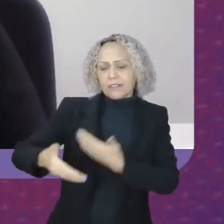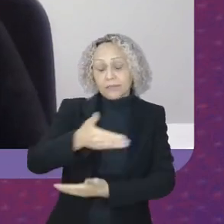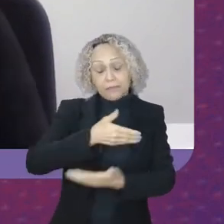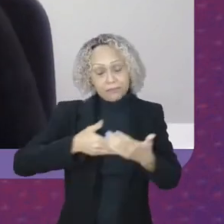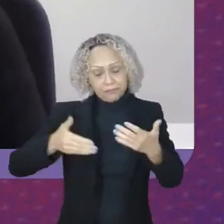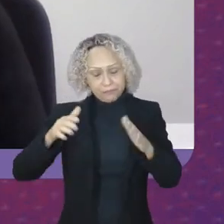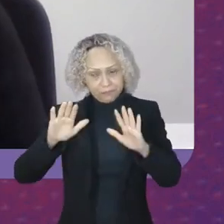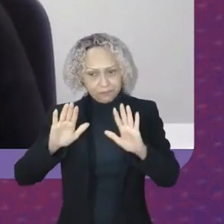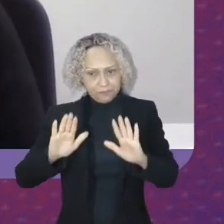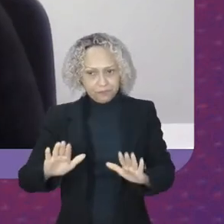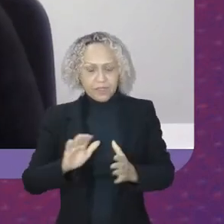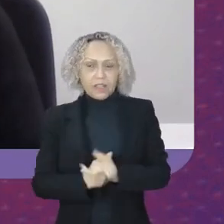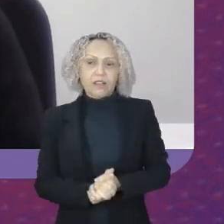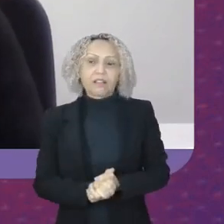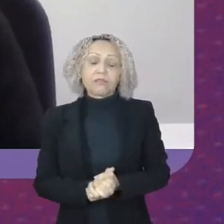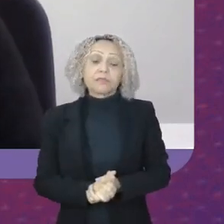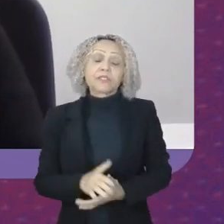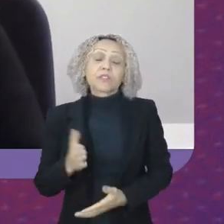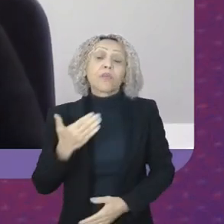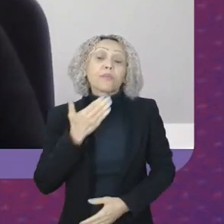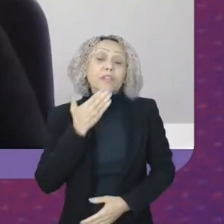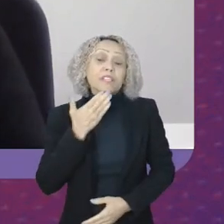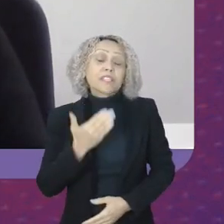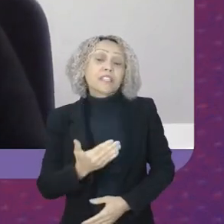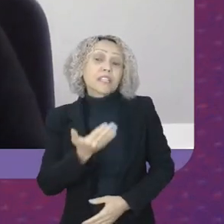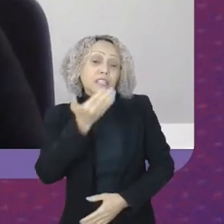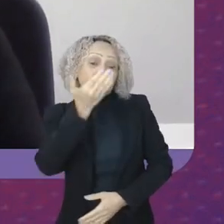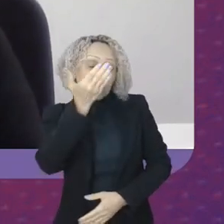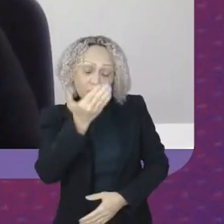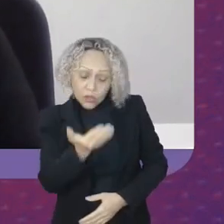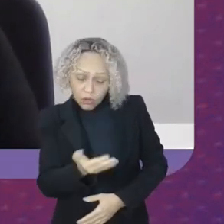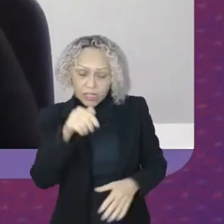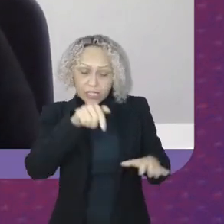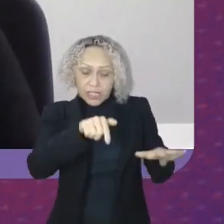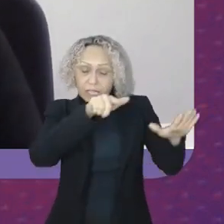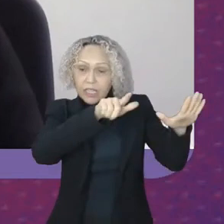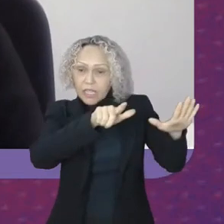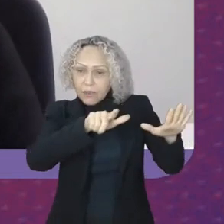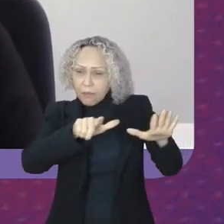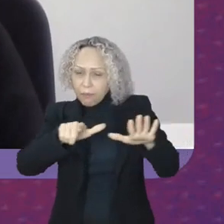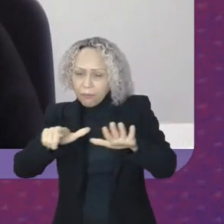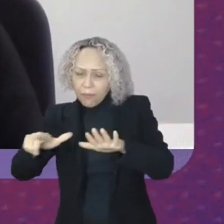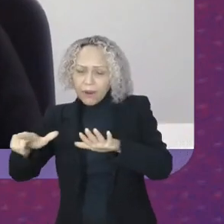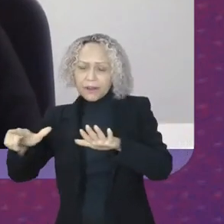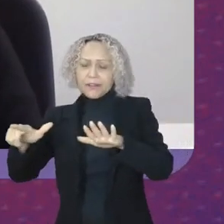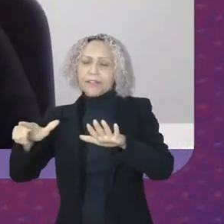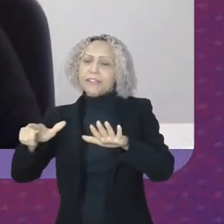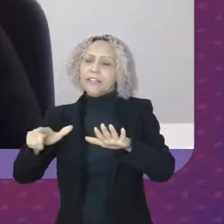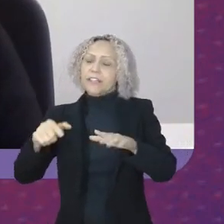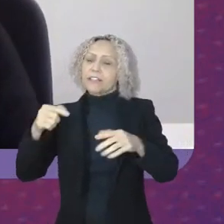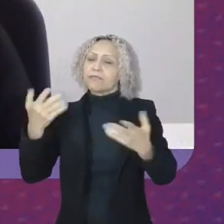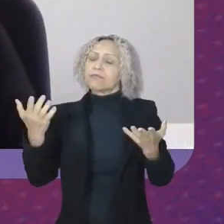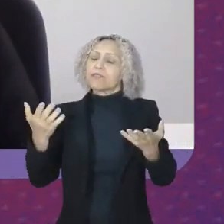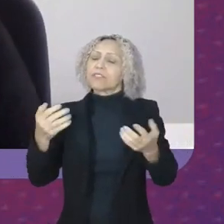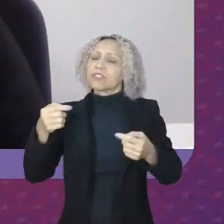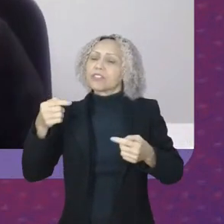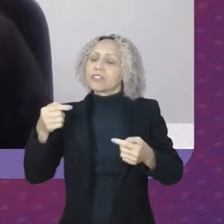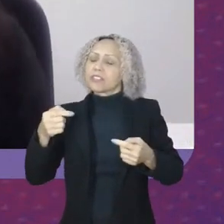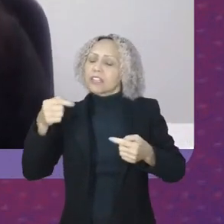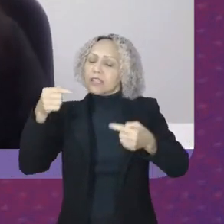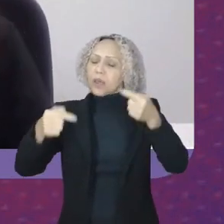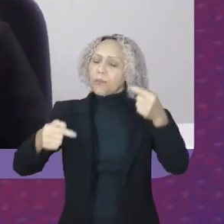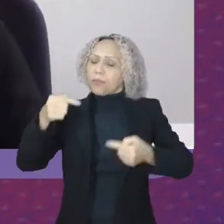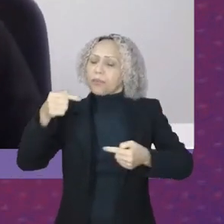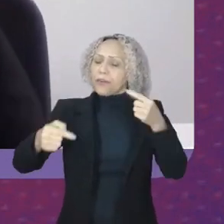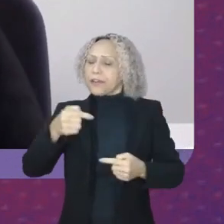despedida para essa semana intensa de falar sobre políticas públicas sobre as mulheres, falar sobre o PPA